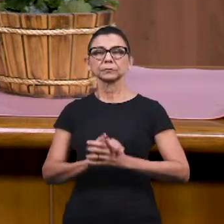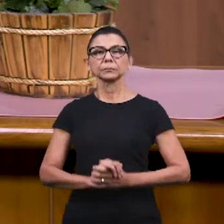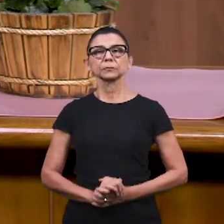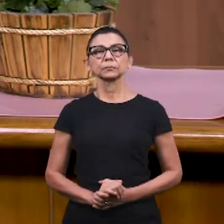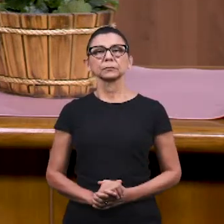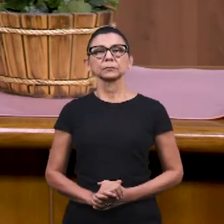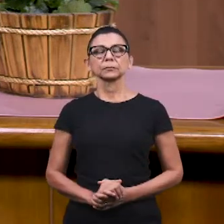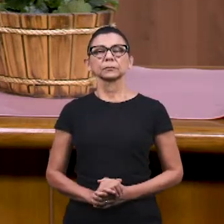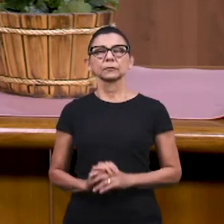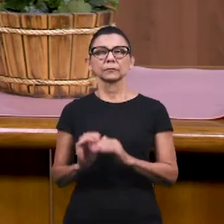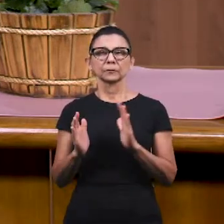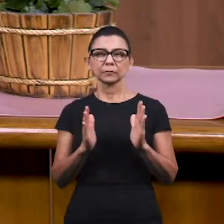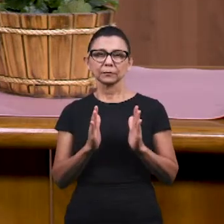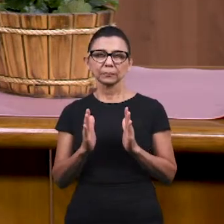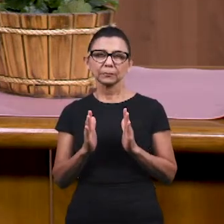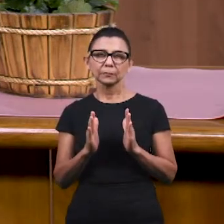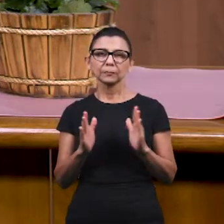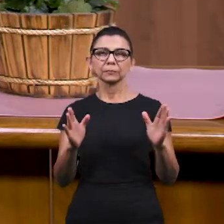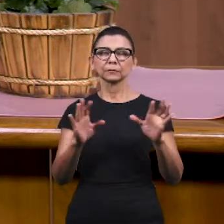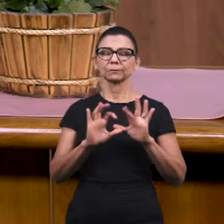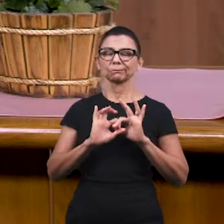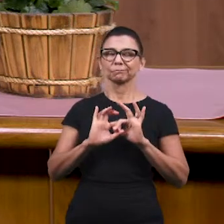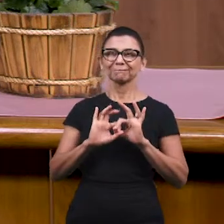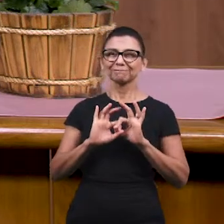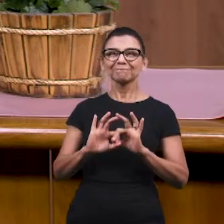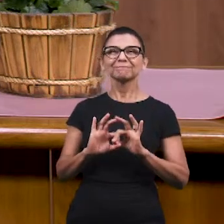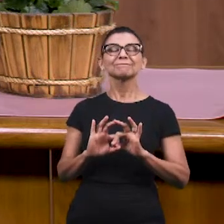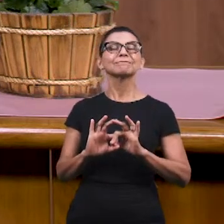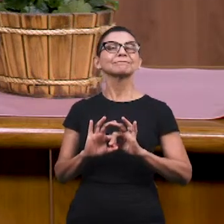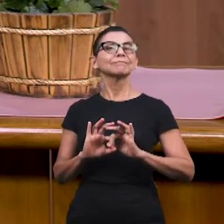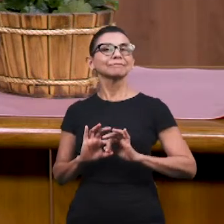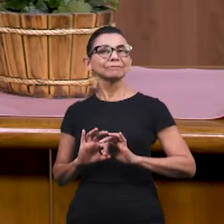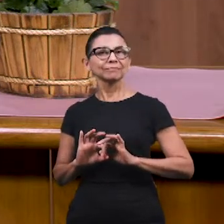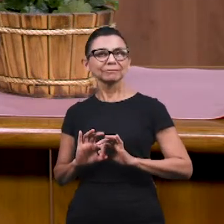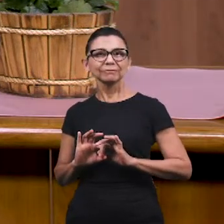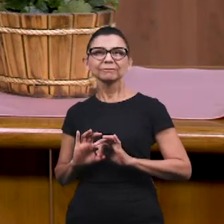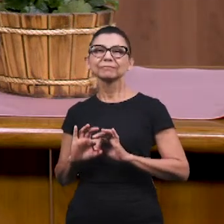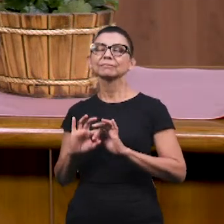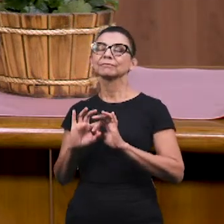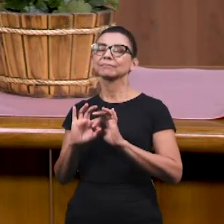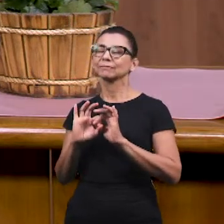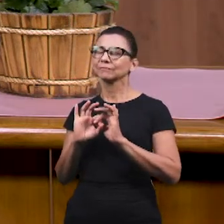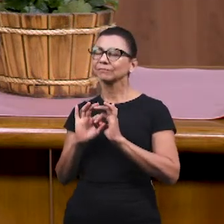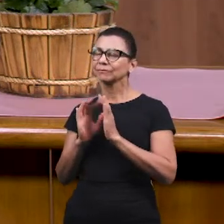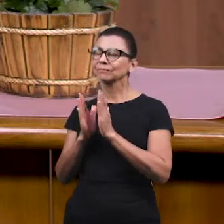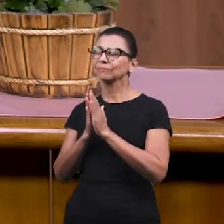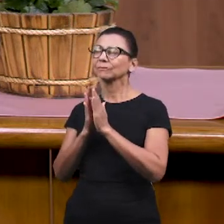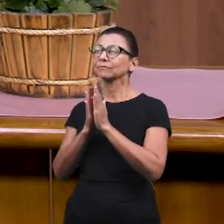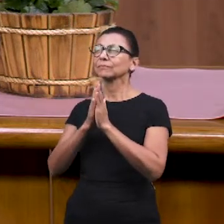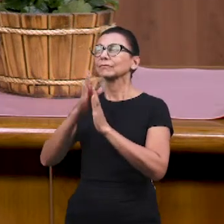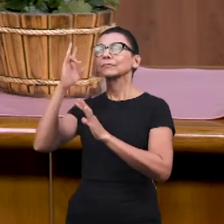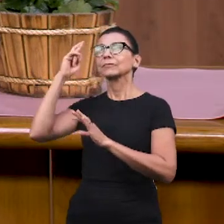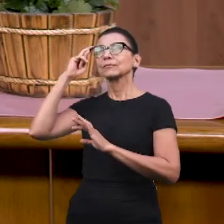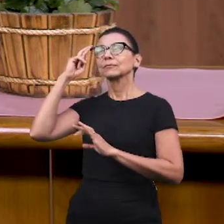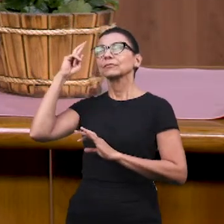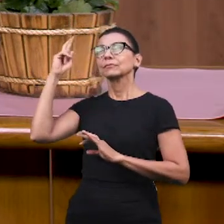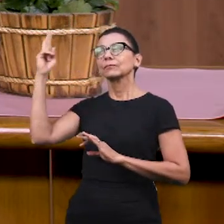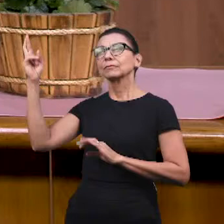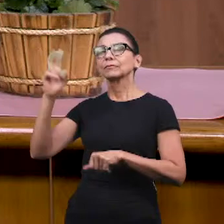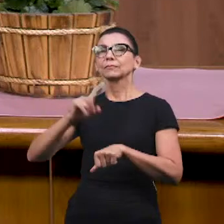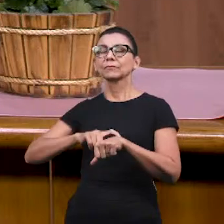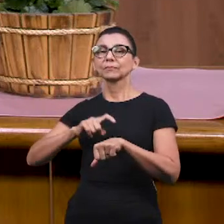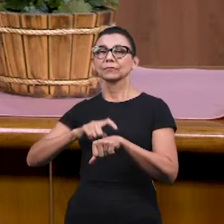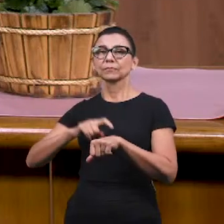louvor. Nesse momento que estamos entrando em comunhão, no momento em que estamos buscando a face do Senhor, nesse momento em que o Espírito Santo de